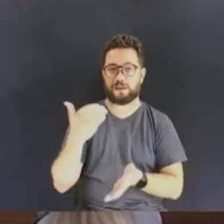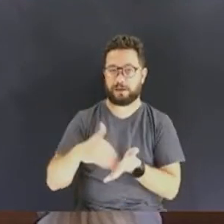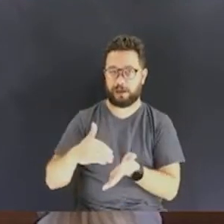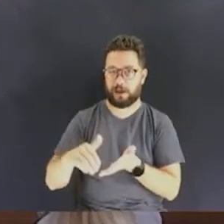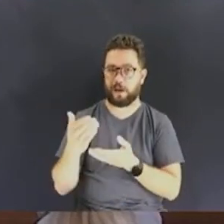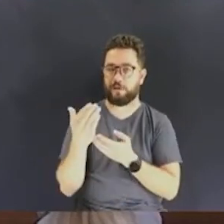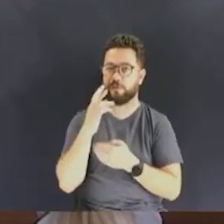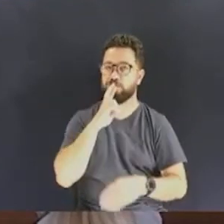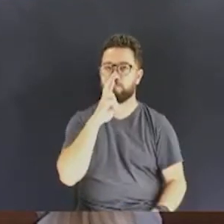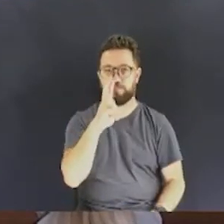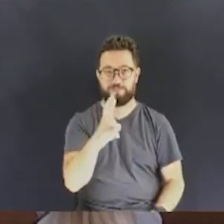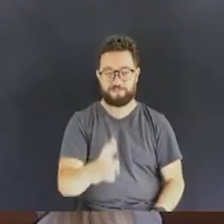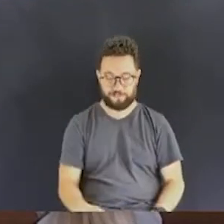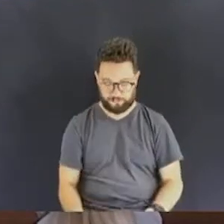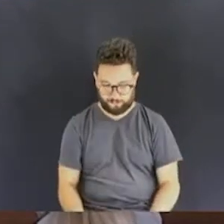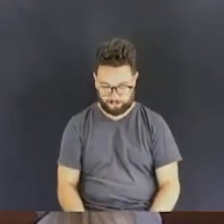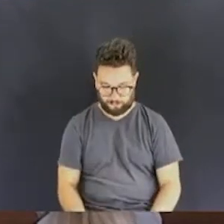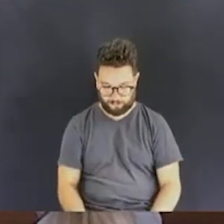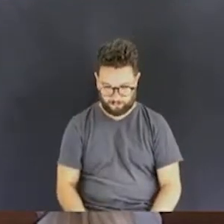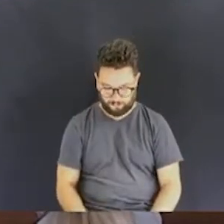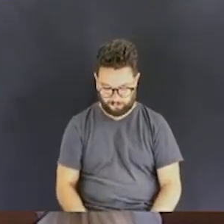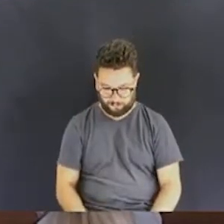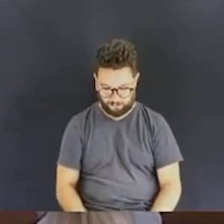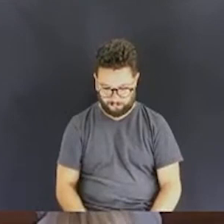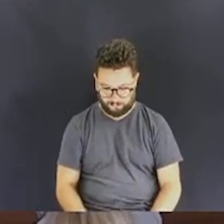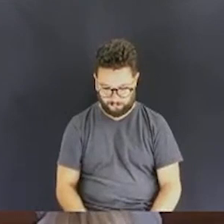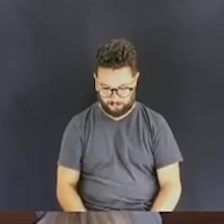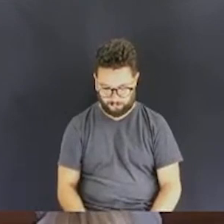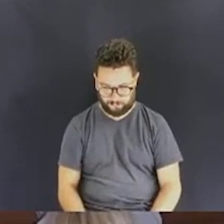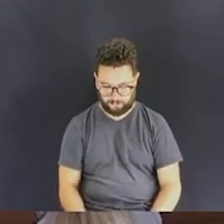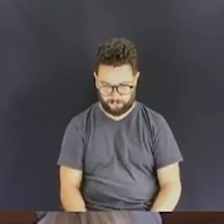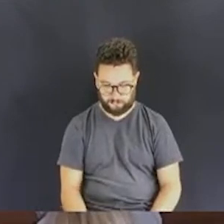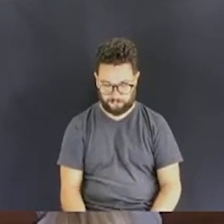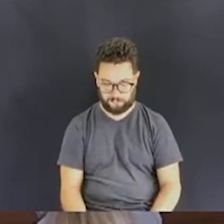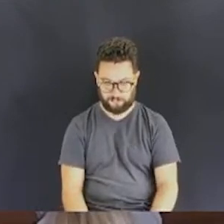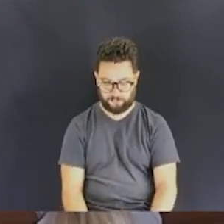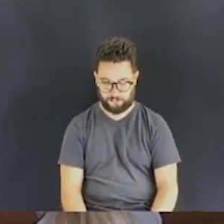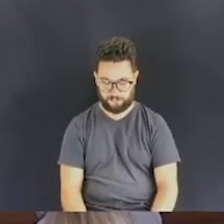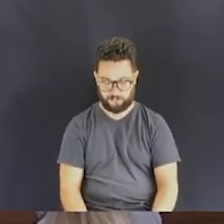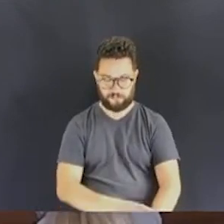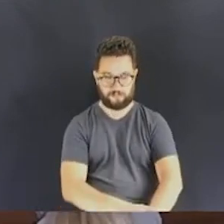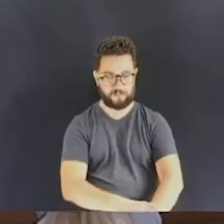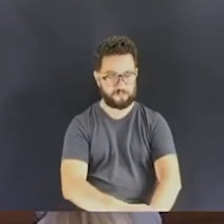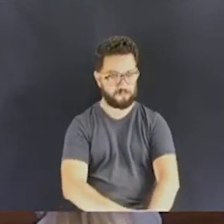pouco a ordem aqui, agradecer ao vereador Bruno pelas palavras,